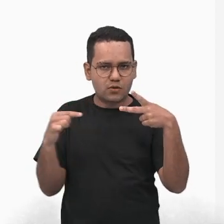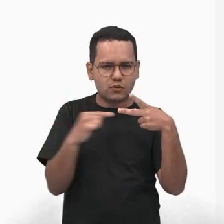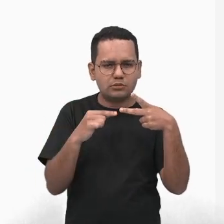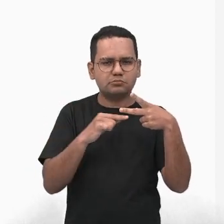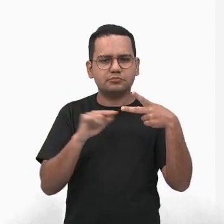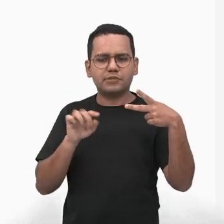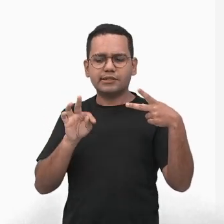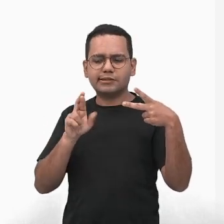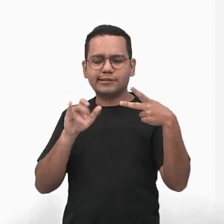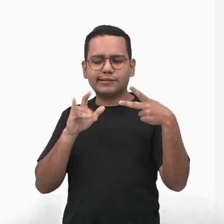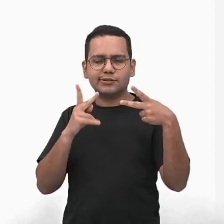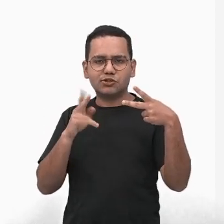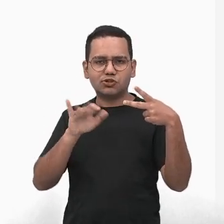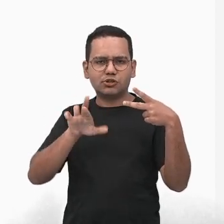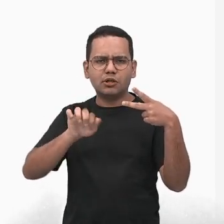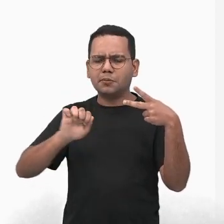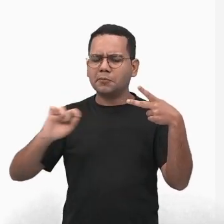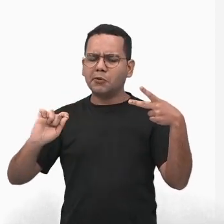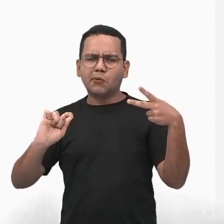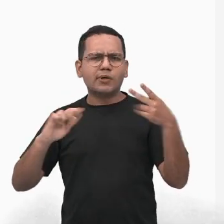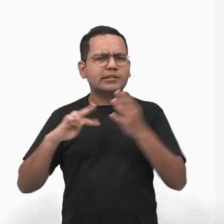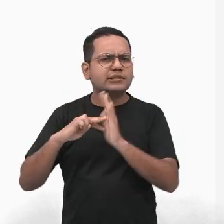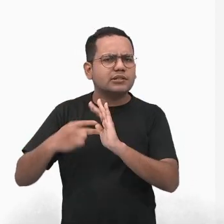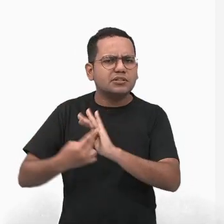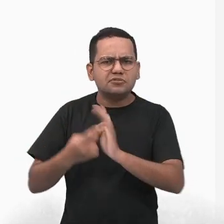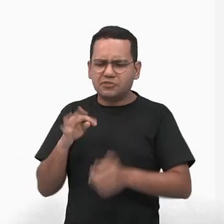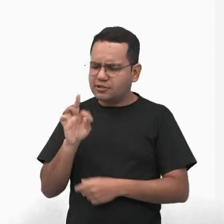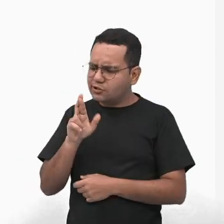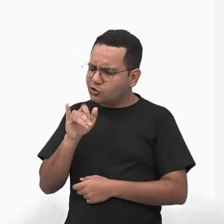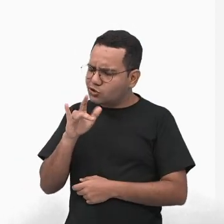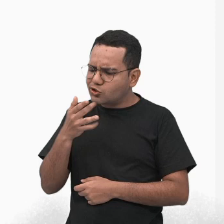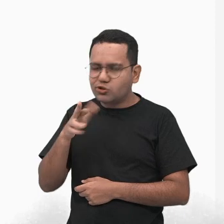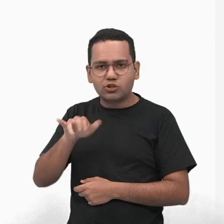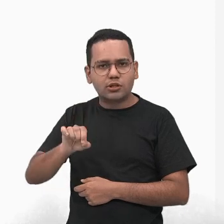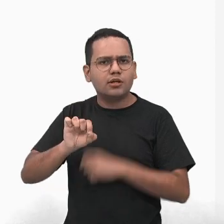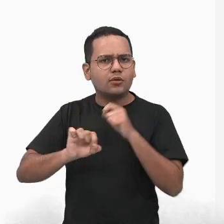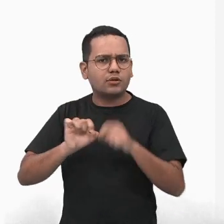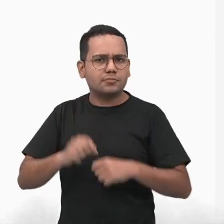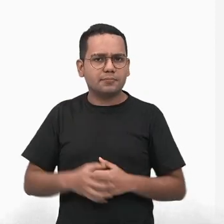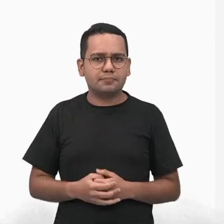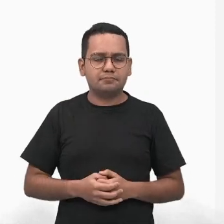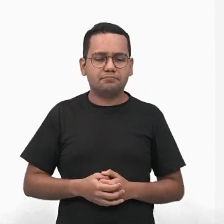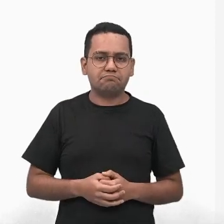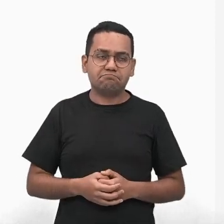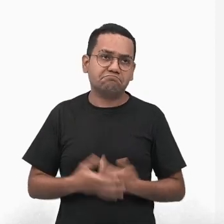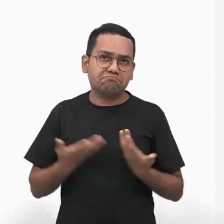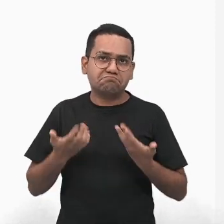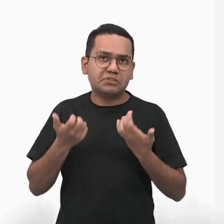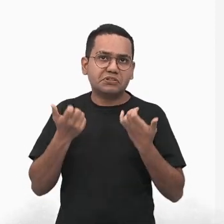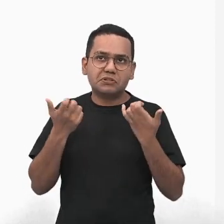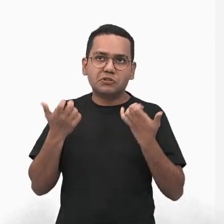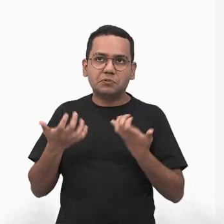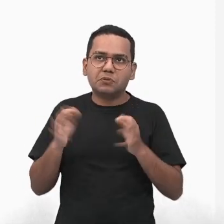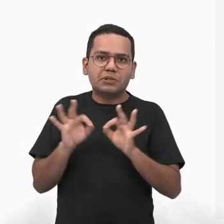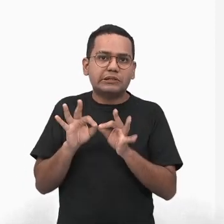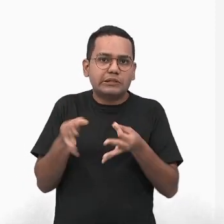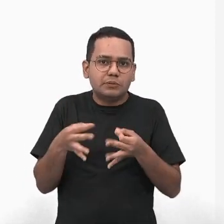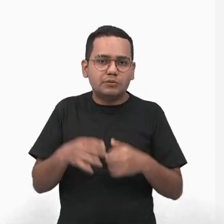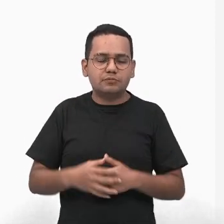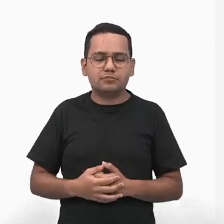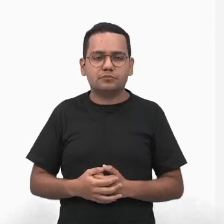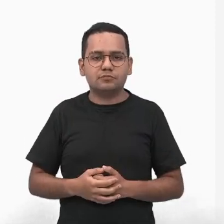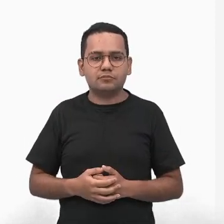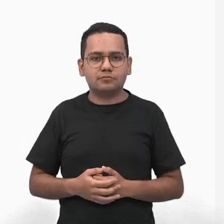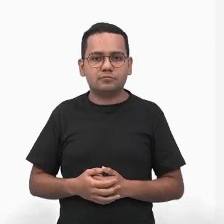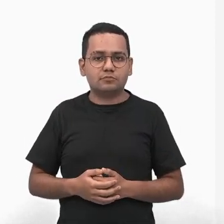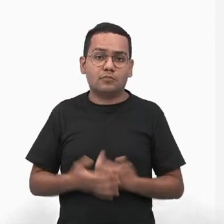de Trincheiras. O que é uma trincheira, professor? É nada mais, nada menos, de uma forma meio que grosseira, simplificada,